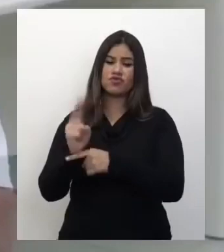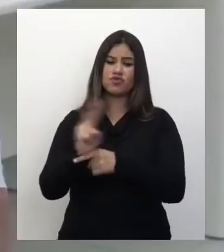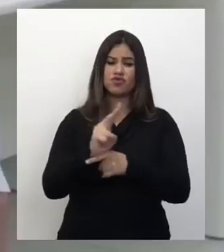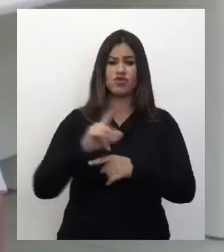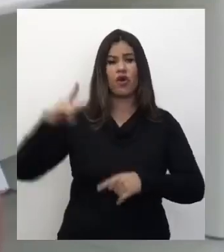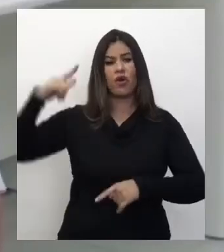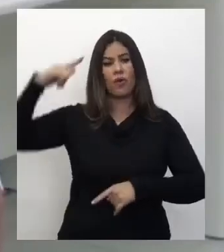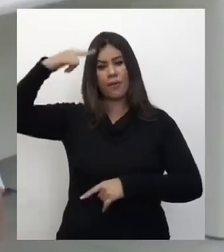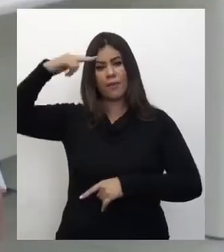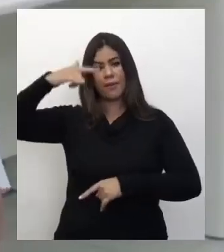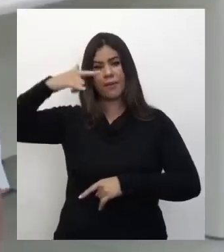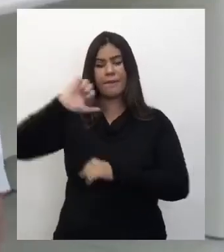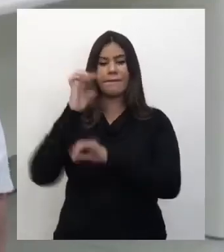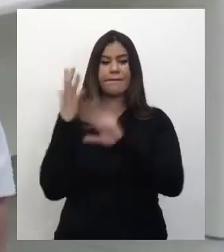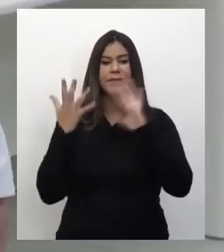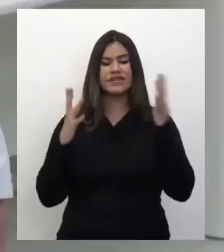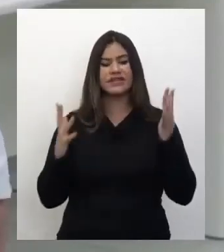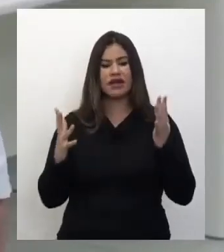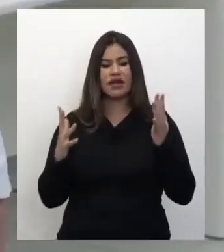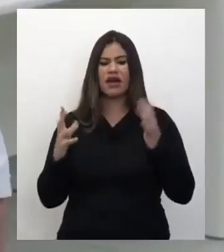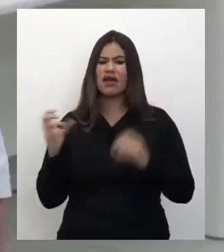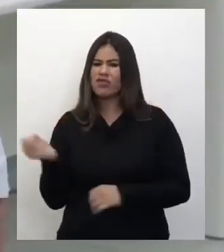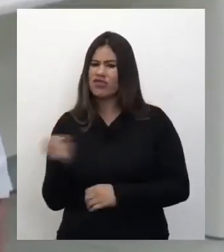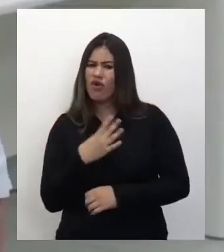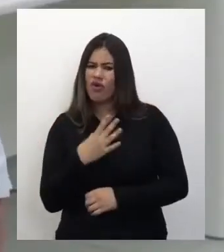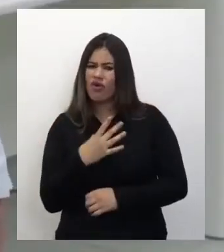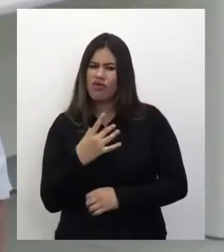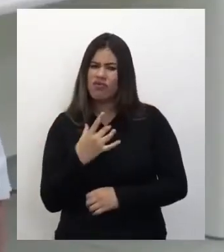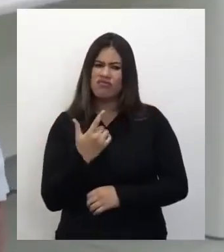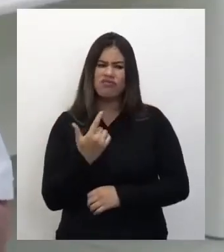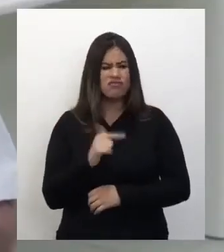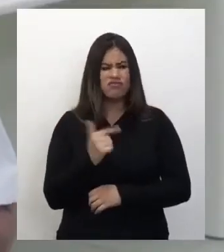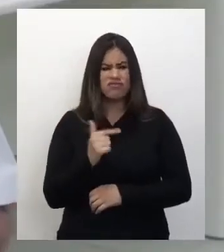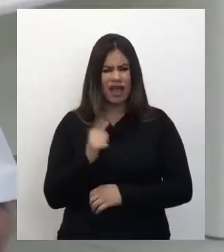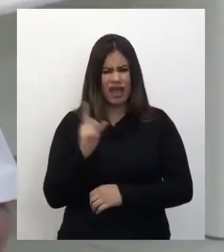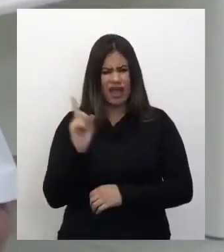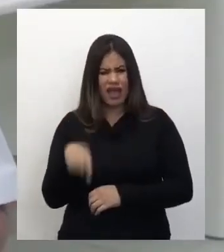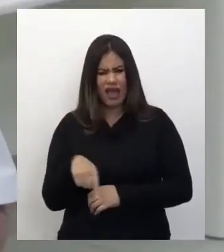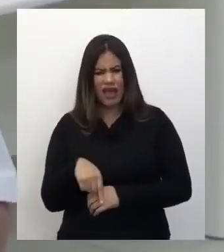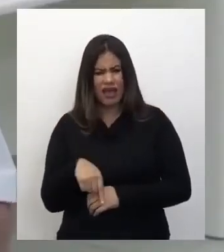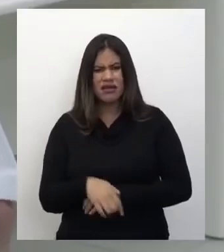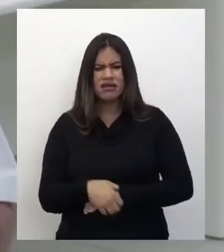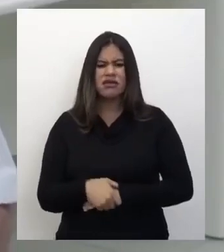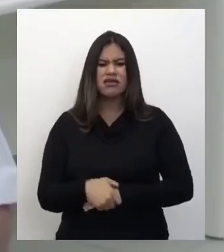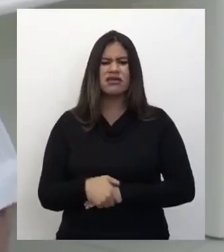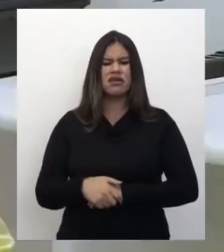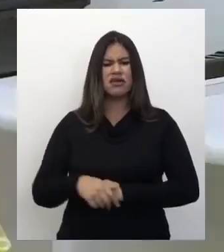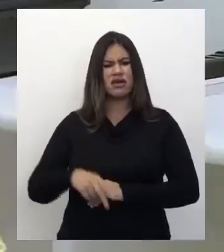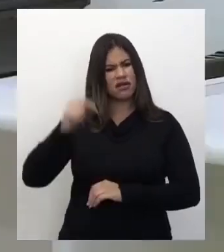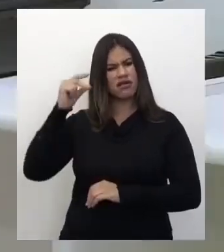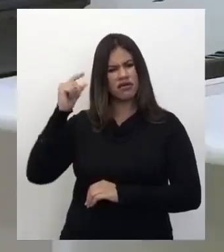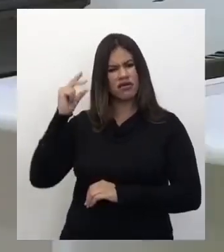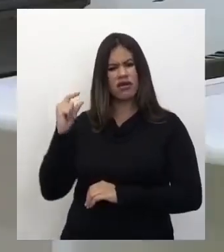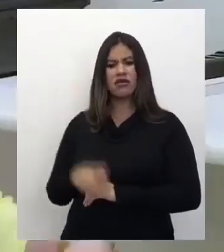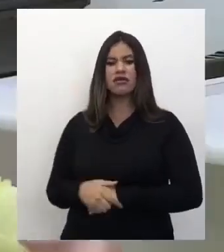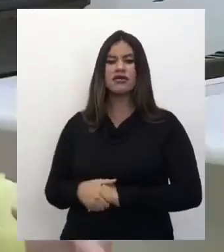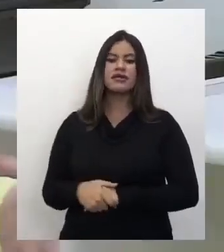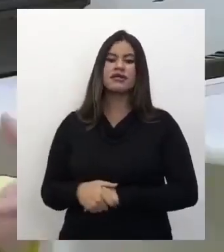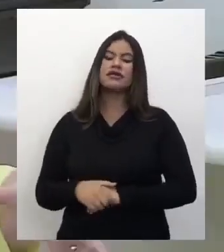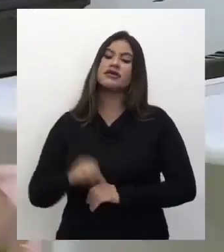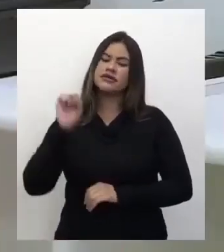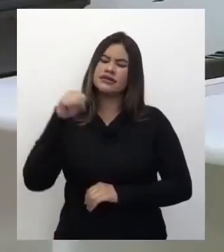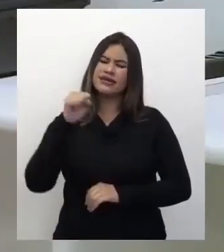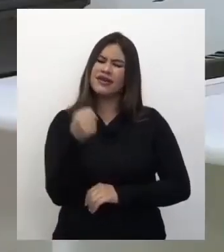ambiental, detalhadamente, não é novo esse tema de pesquisa ou essa atuação, né? Ele já vem de décadas. É bastante